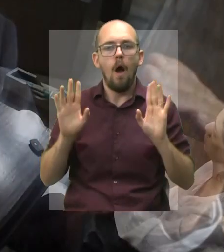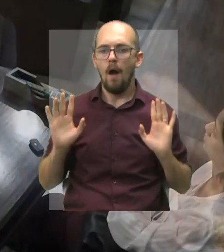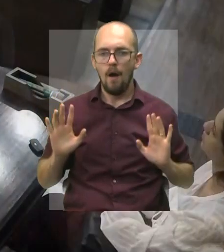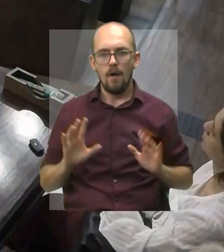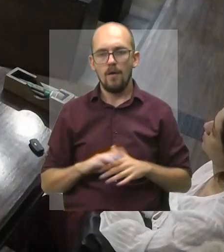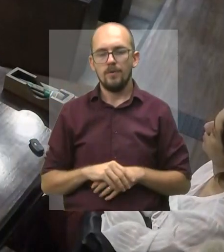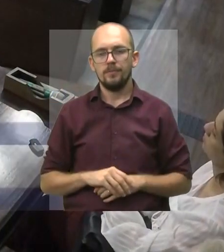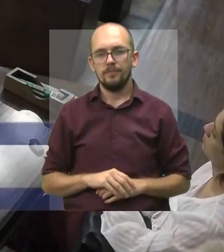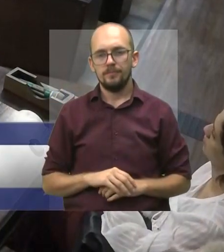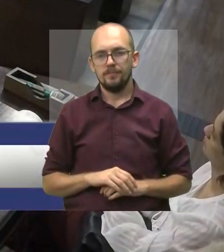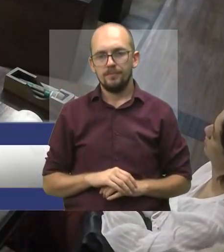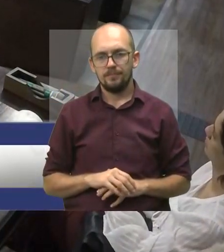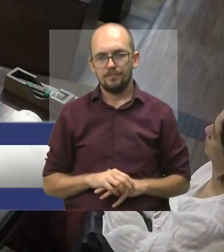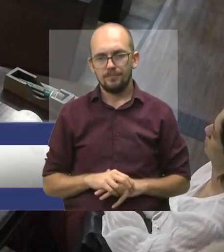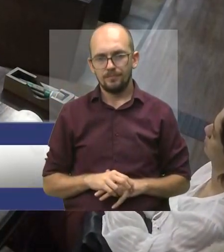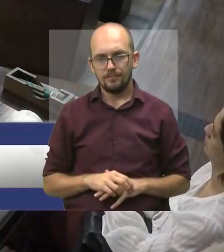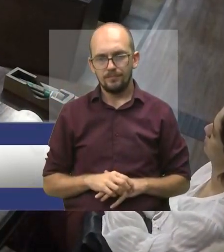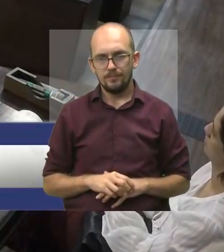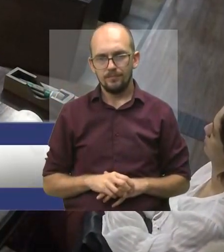social.